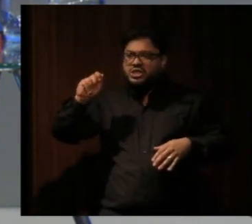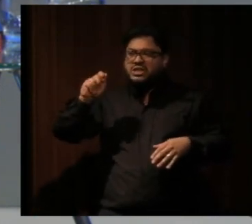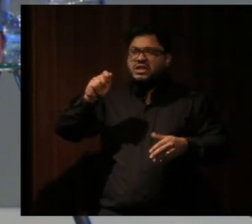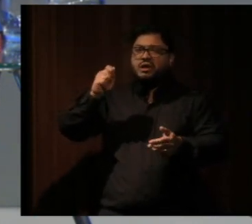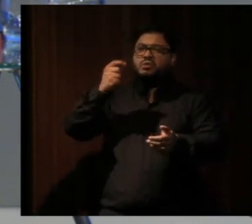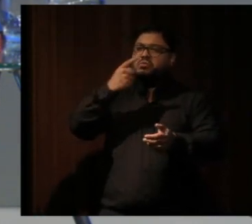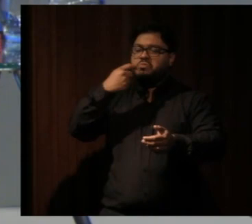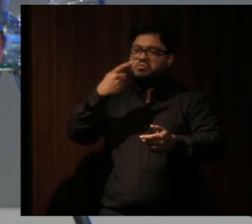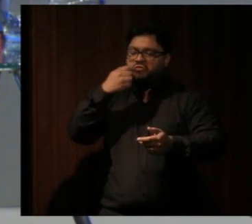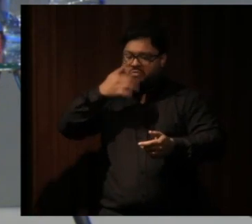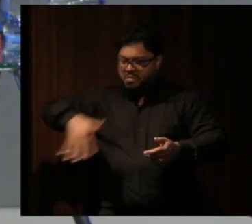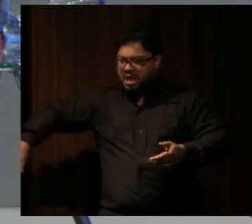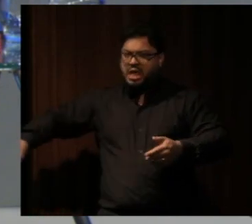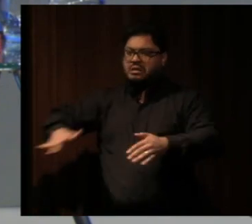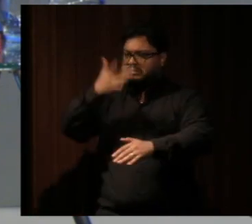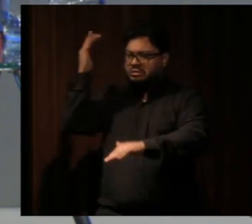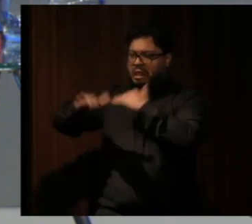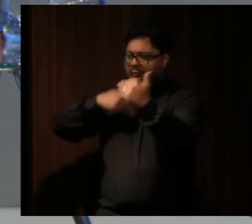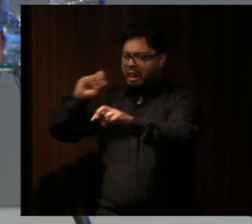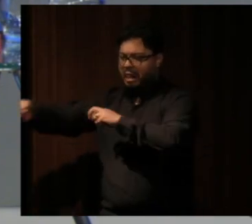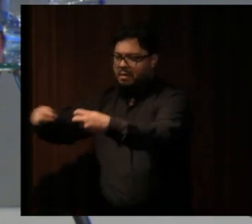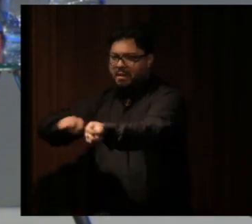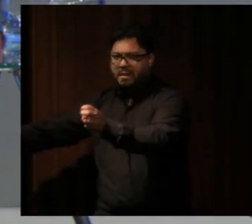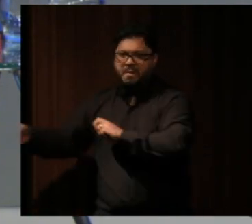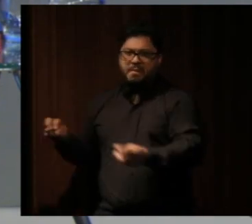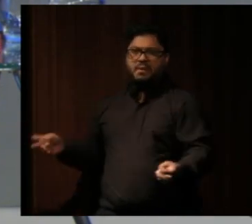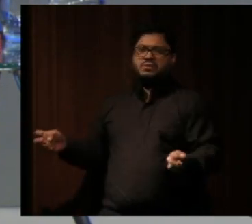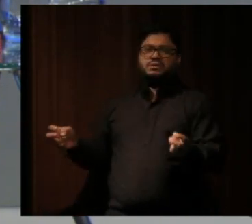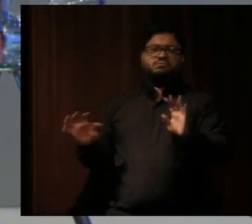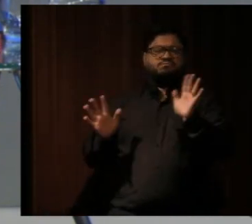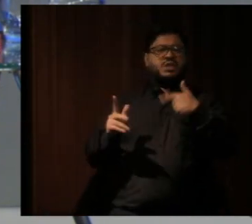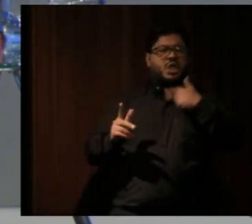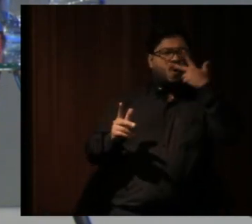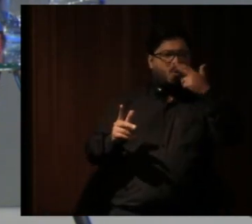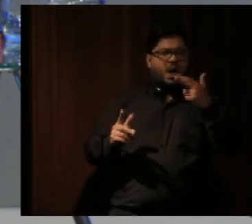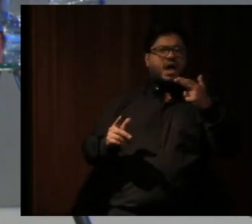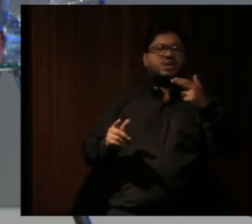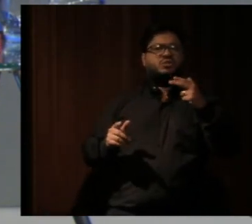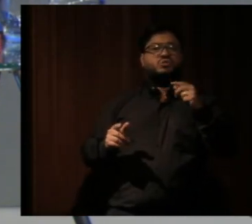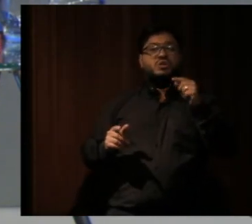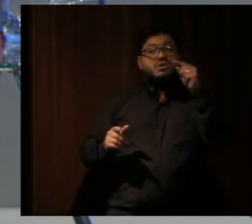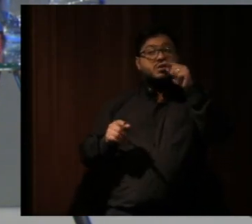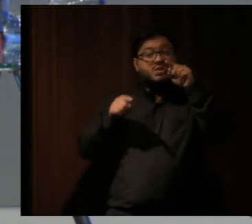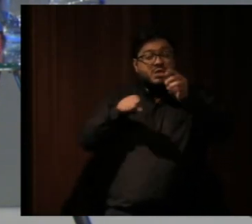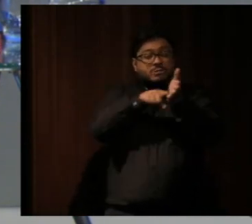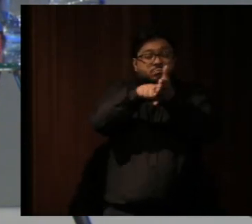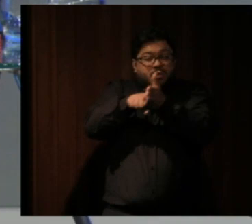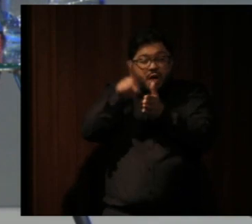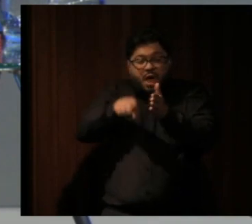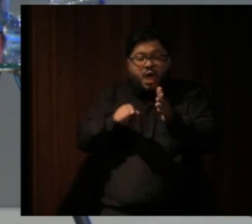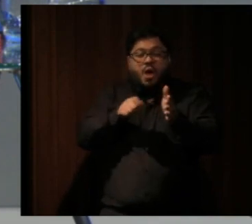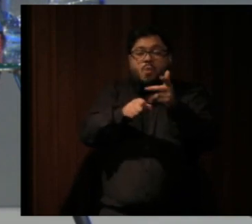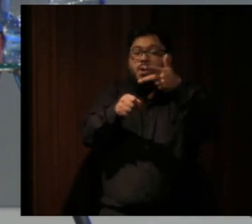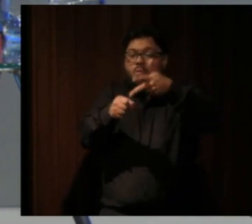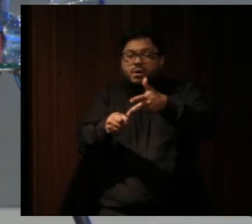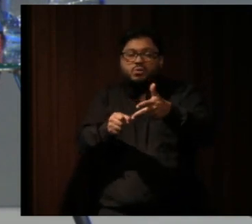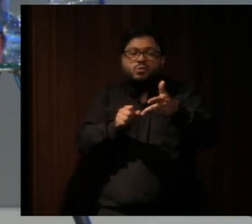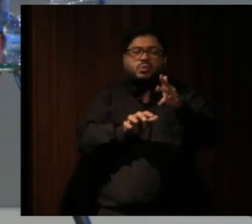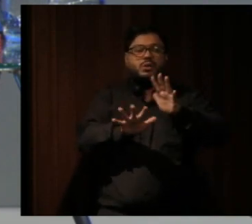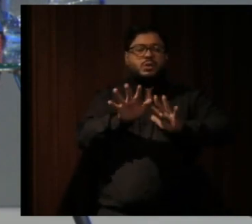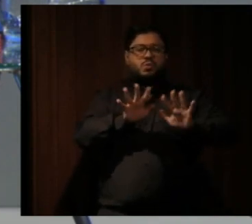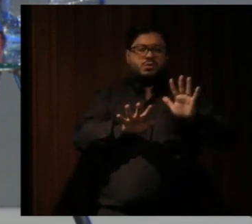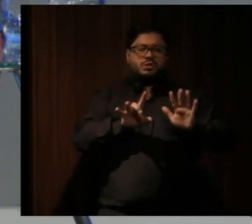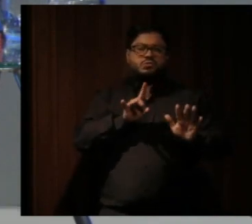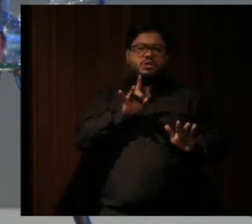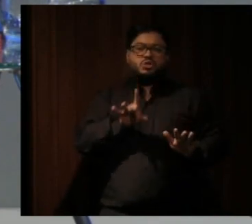sangue dos Mortos né eh eu acho que isso faz parte de uma cobertura cuidadosa não é só